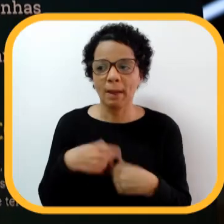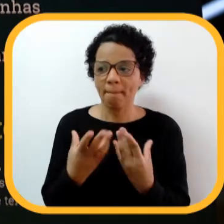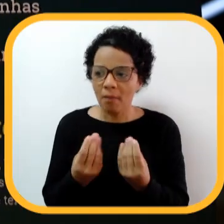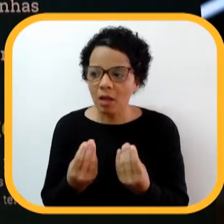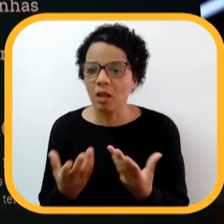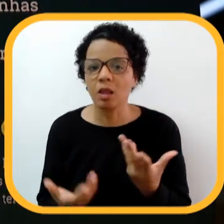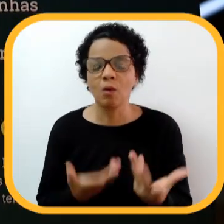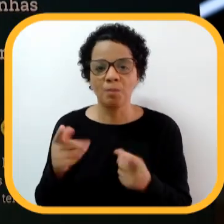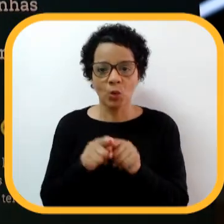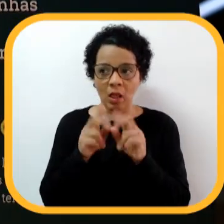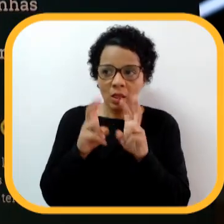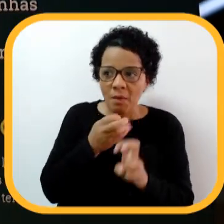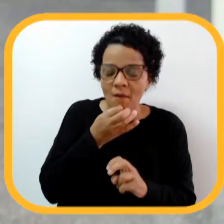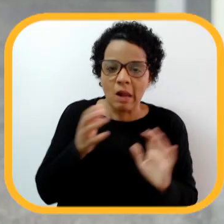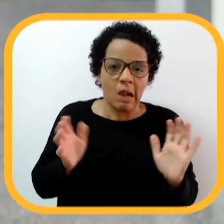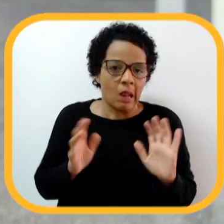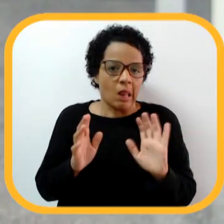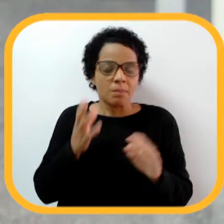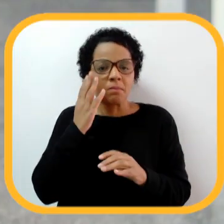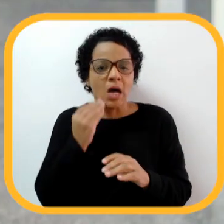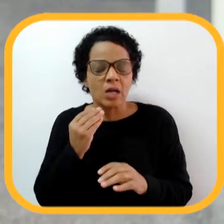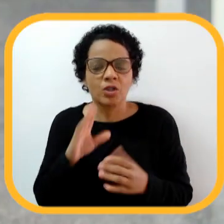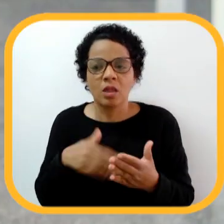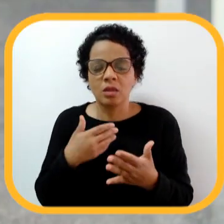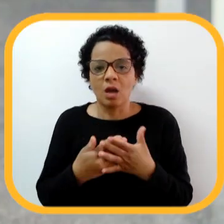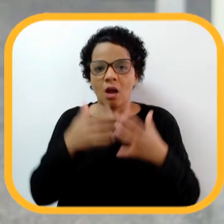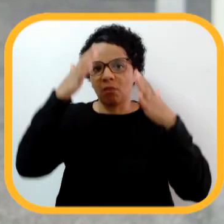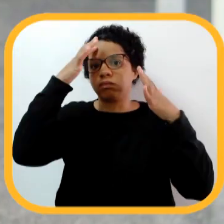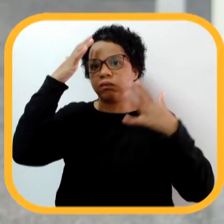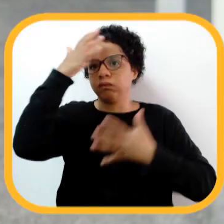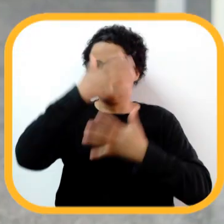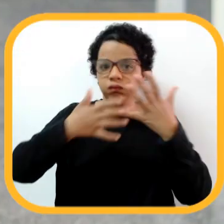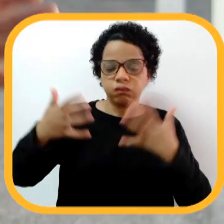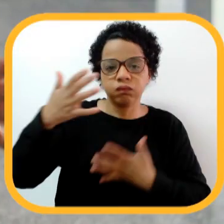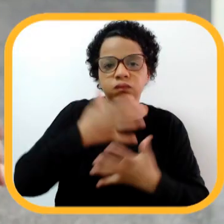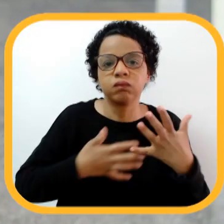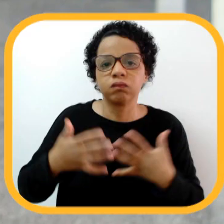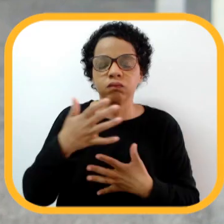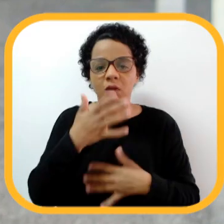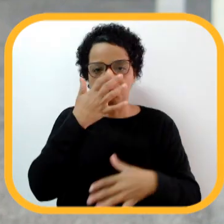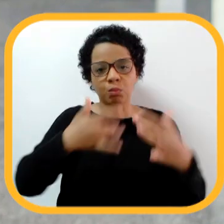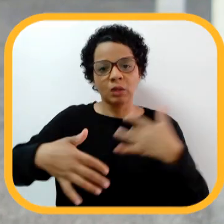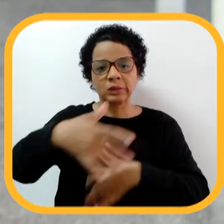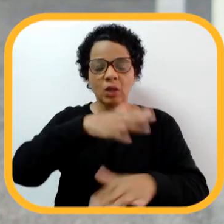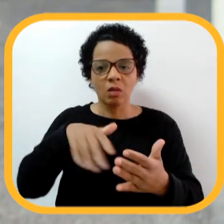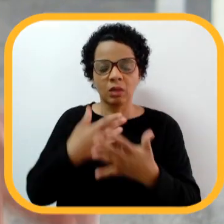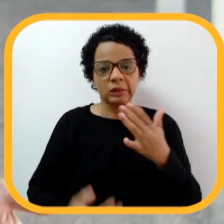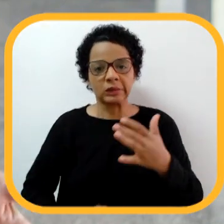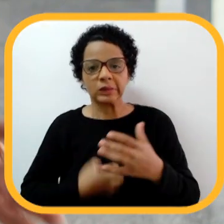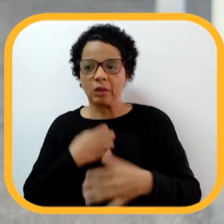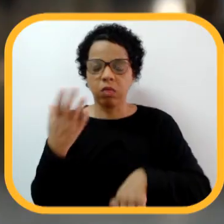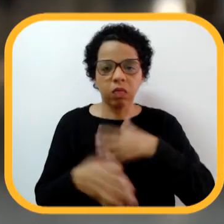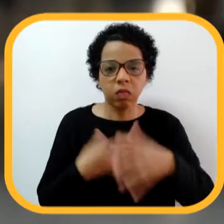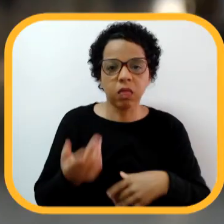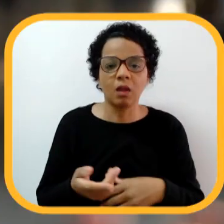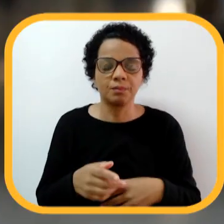os políticos têm medo de tocar nesse assunto, acham que vão criar uma crise na construção